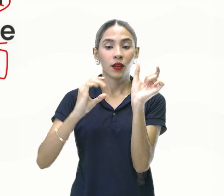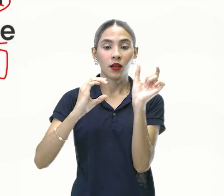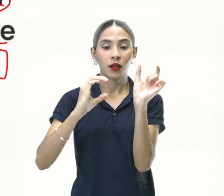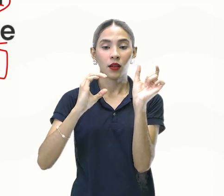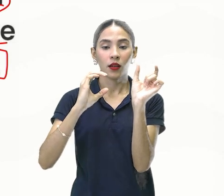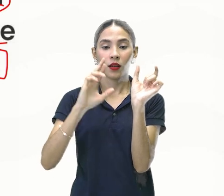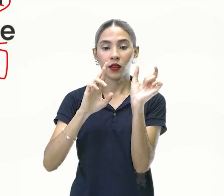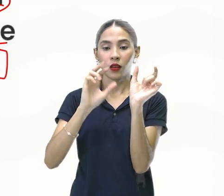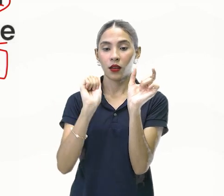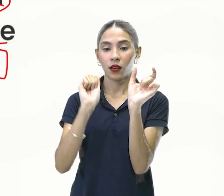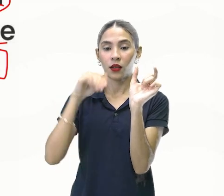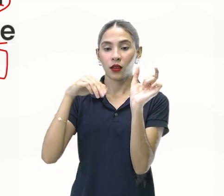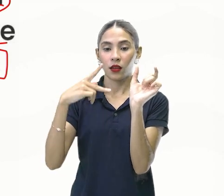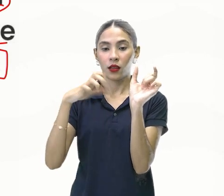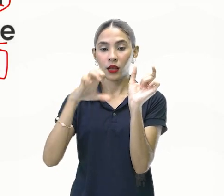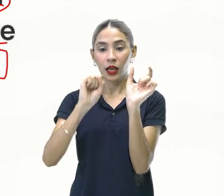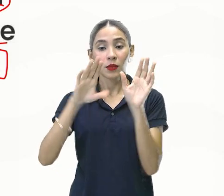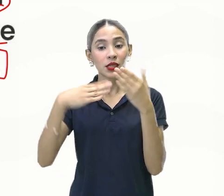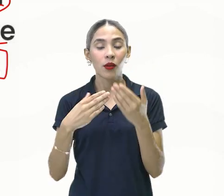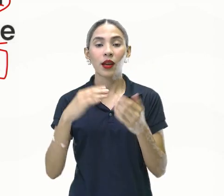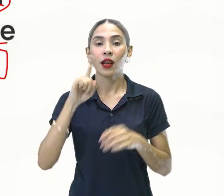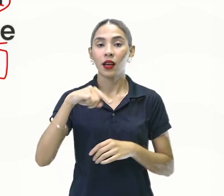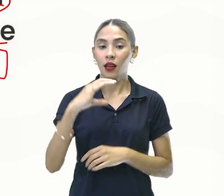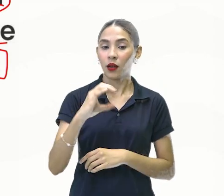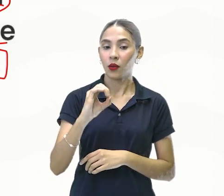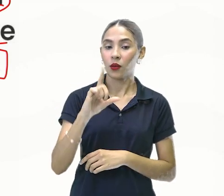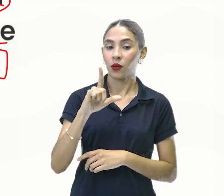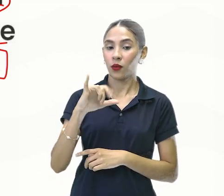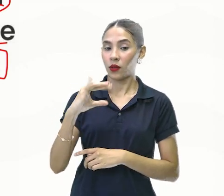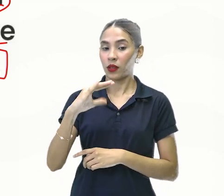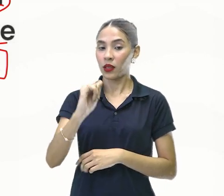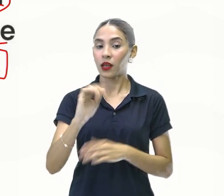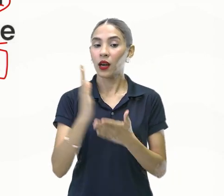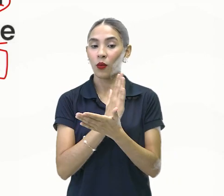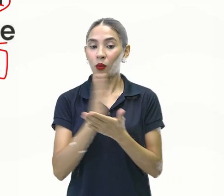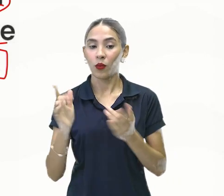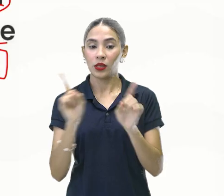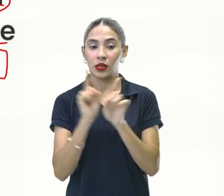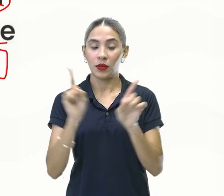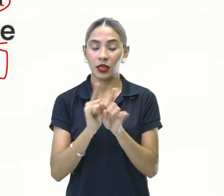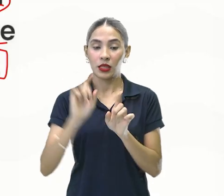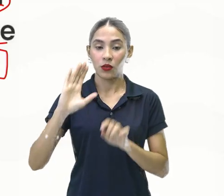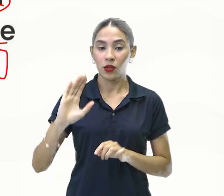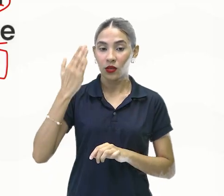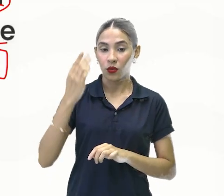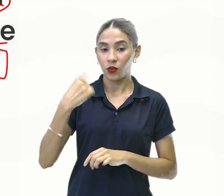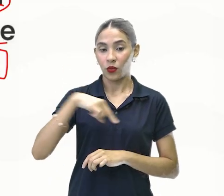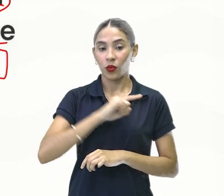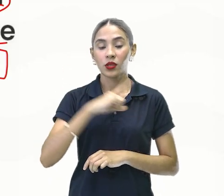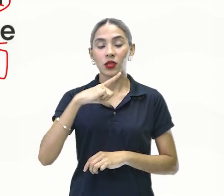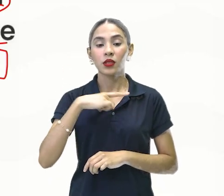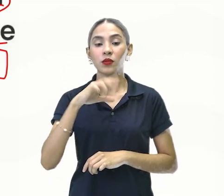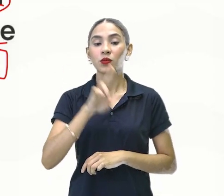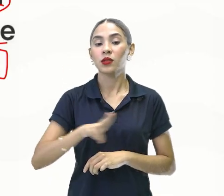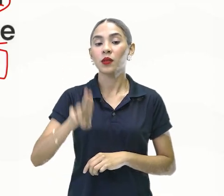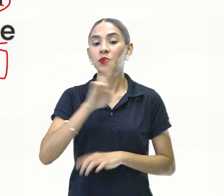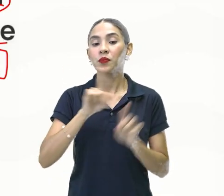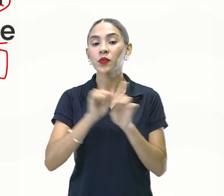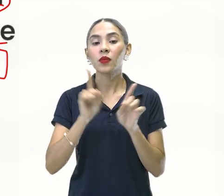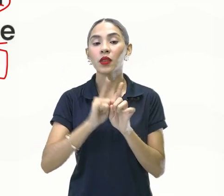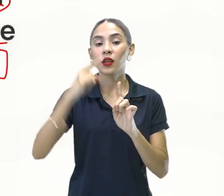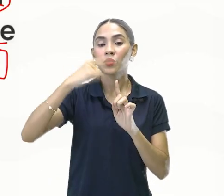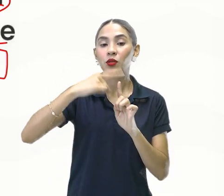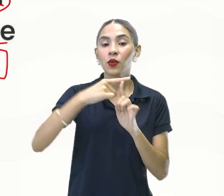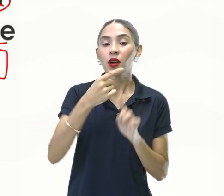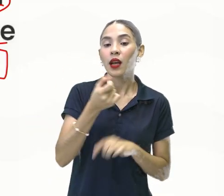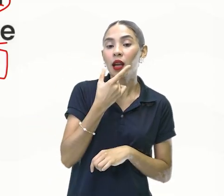cólica, tá? Cólica menstrual. Então, é algumas, né, das situações onde nós vamos utilizar esse